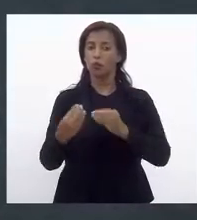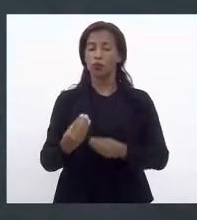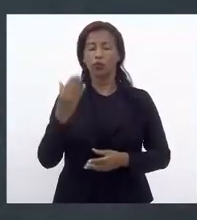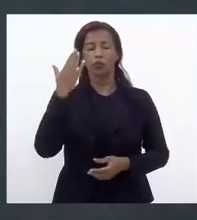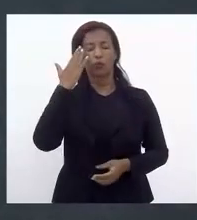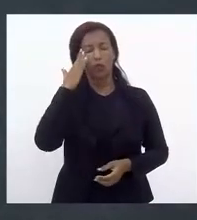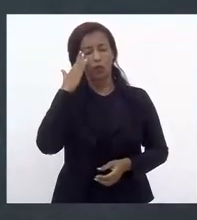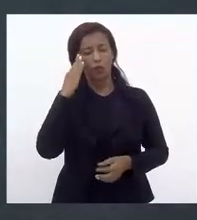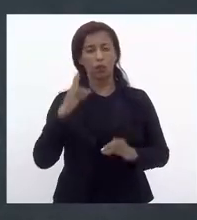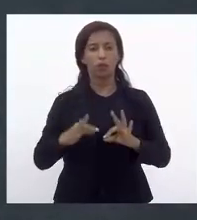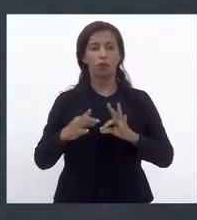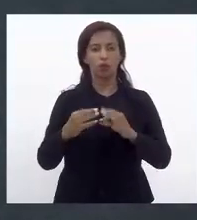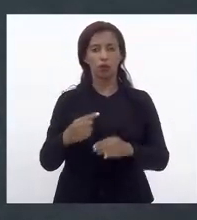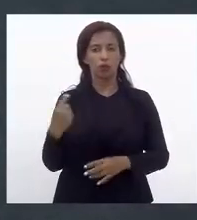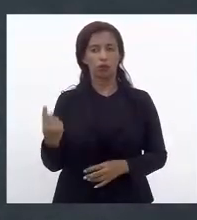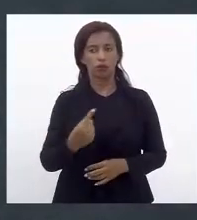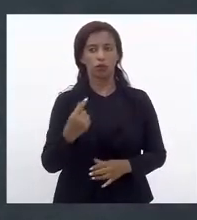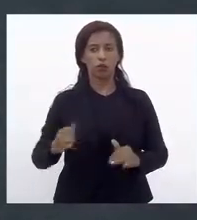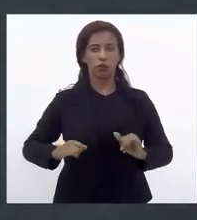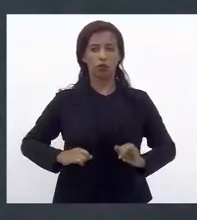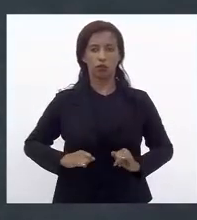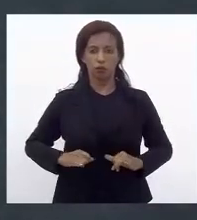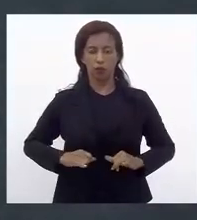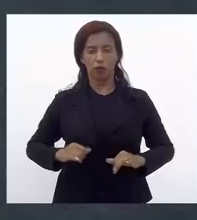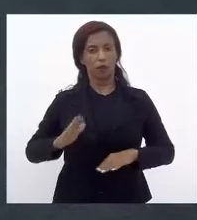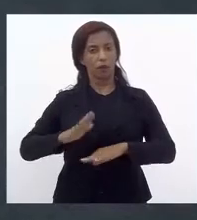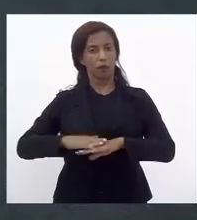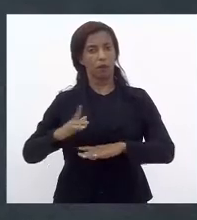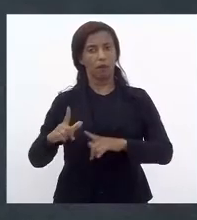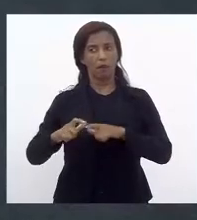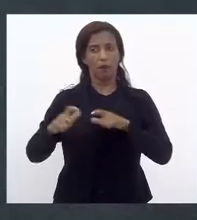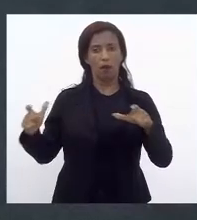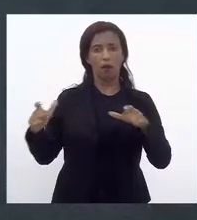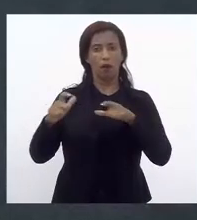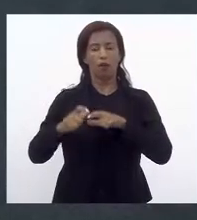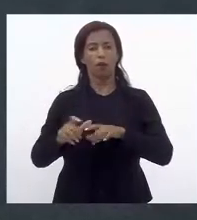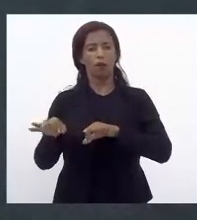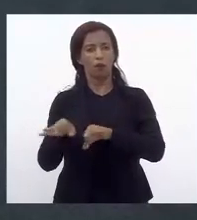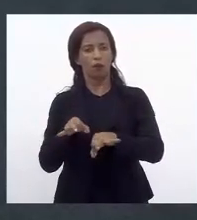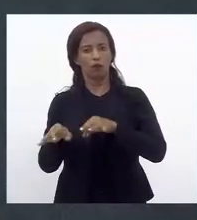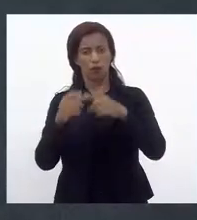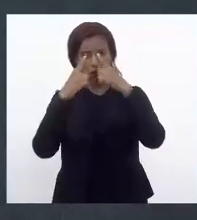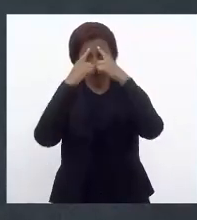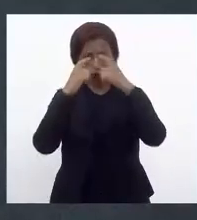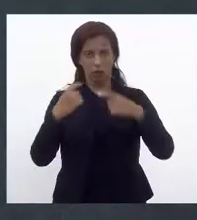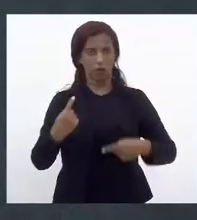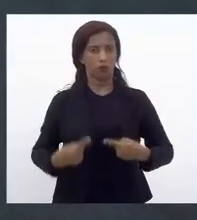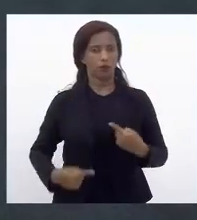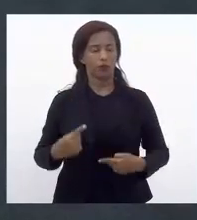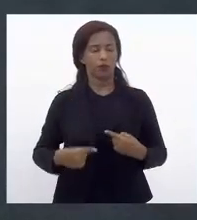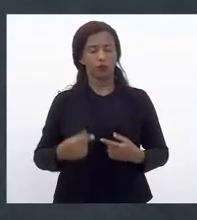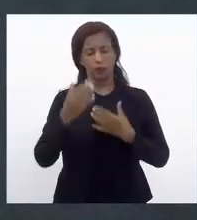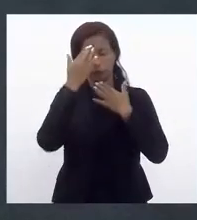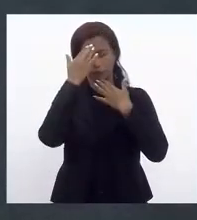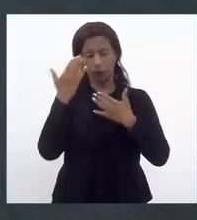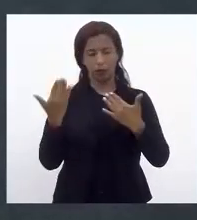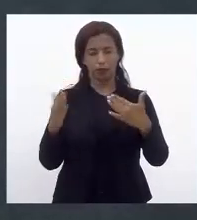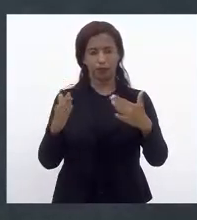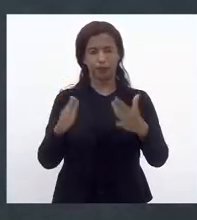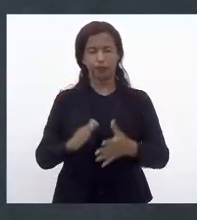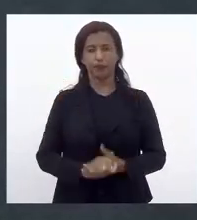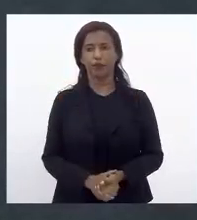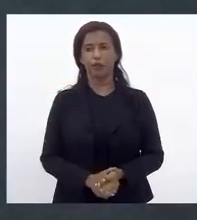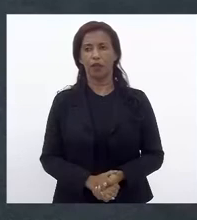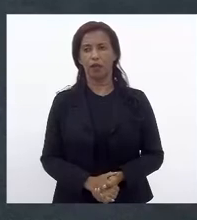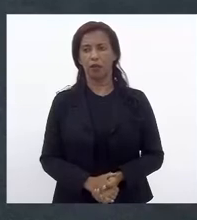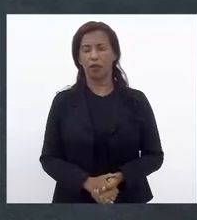entendemos que todas nós aqui sofremos em maior ou menor medida a violência política de gênero. Muito obrigada, parabéns,